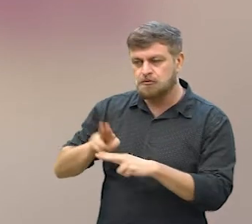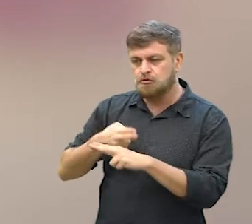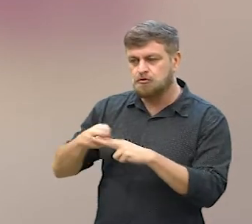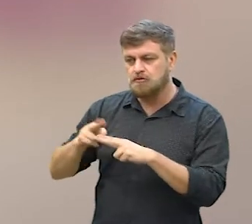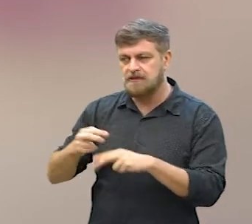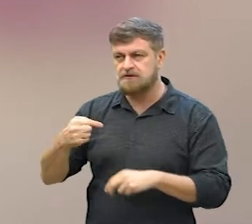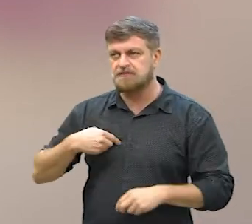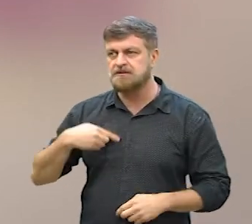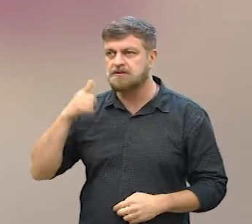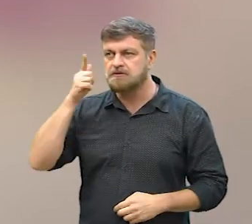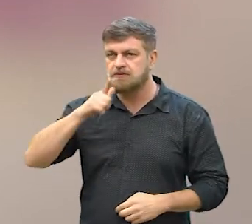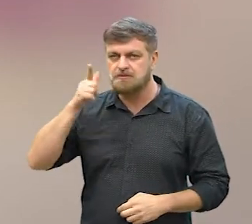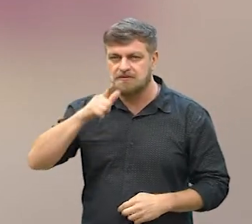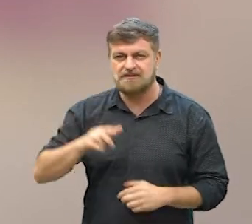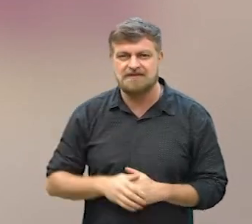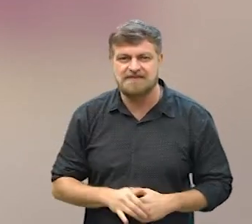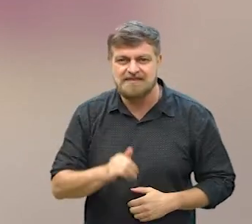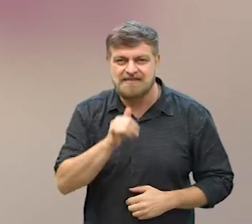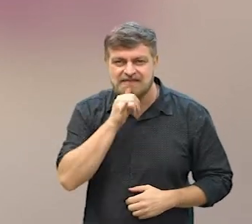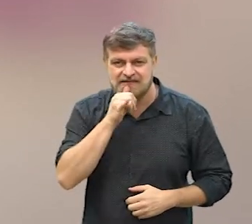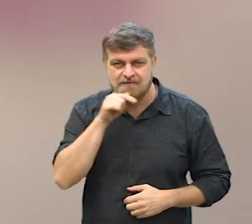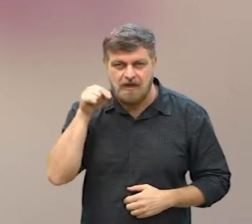um chocolate, mas não